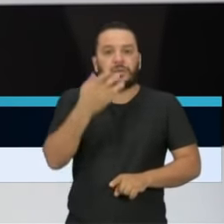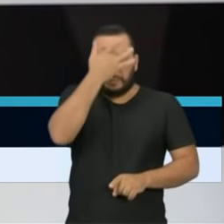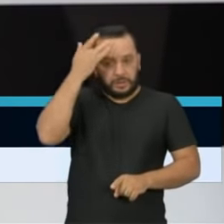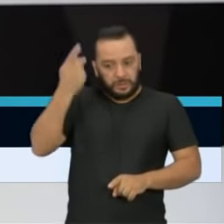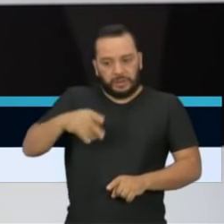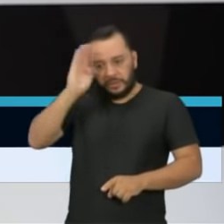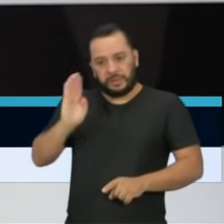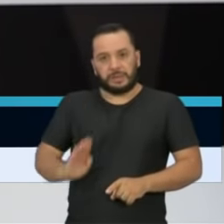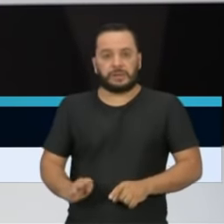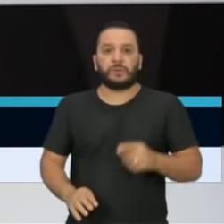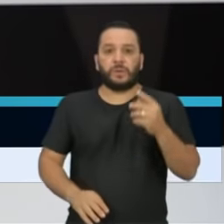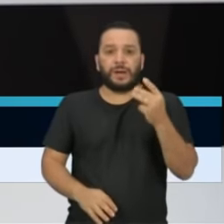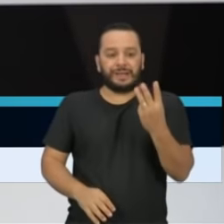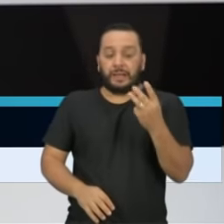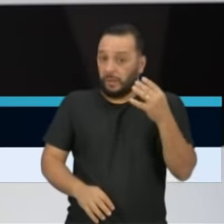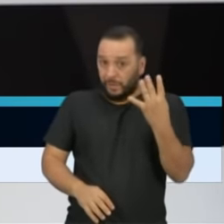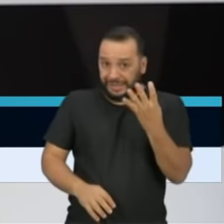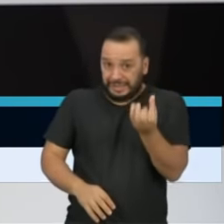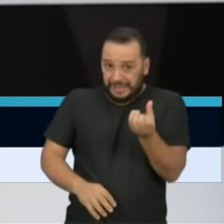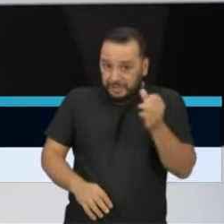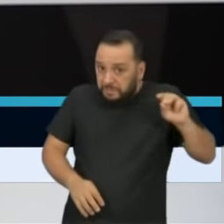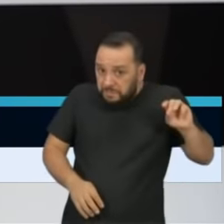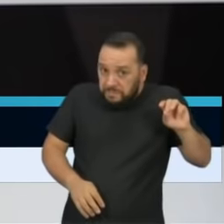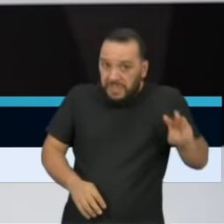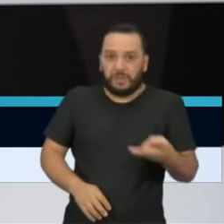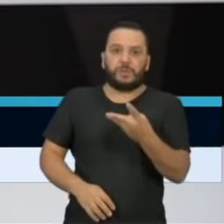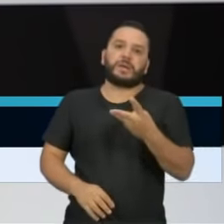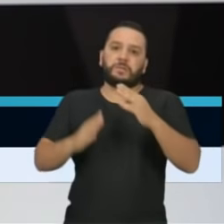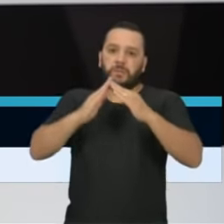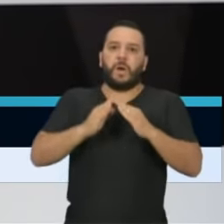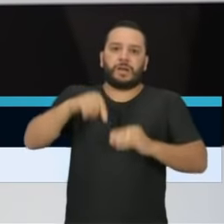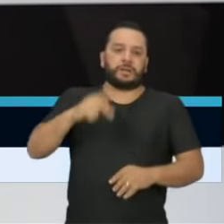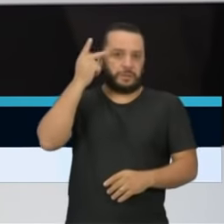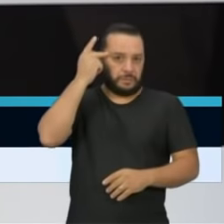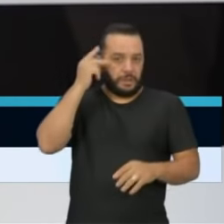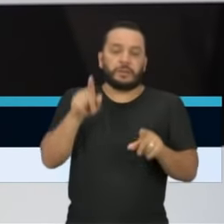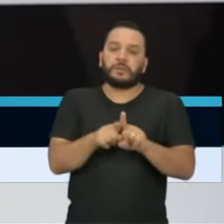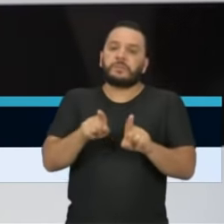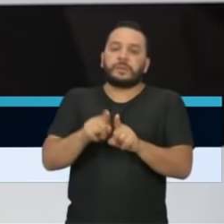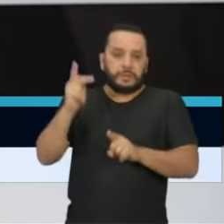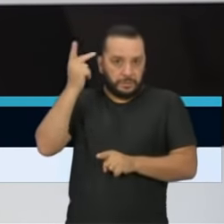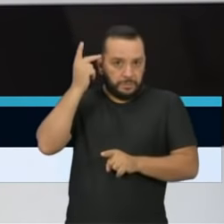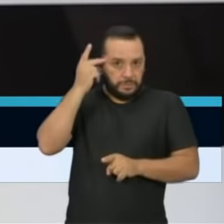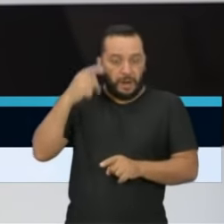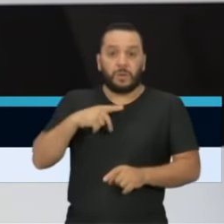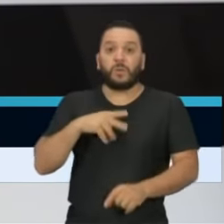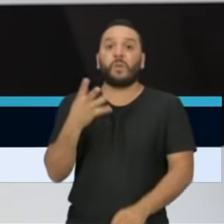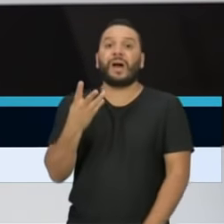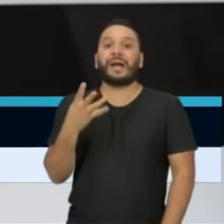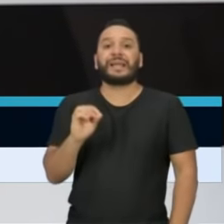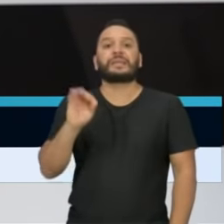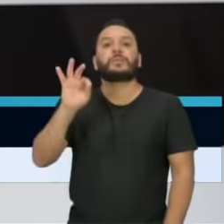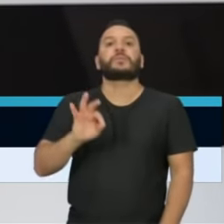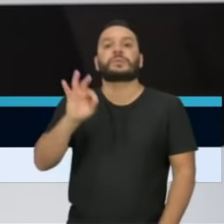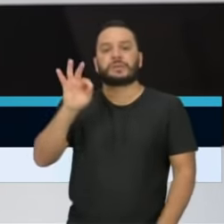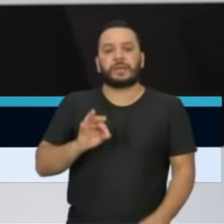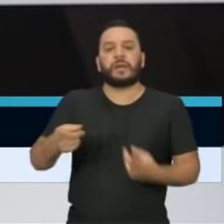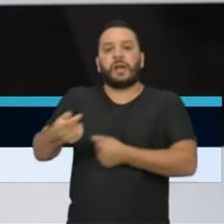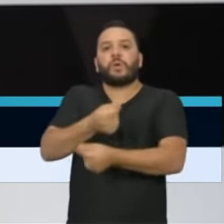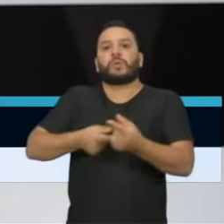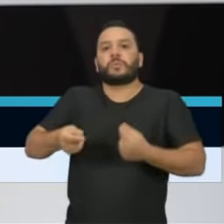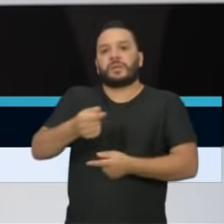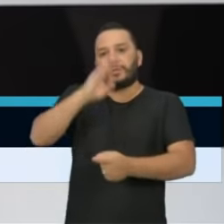milhões destes brasileiros aqui em São Paulo. Lembrando também, Eduarda, que São Paulo concentra quase 40% de toda a economia